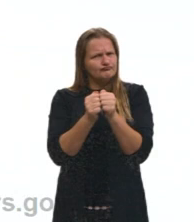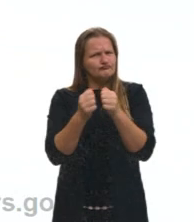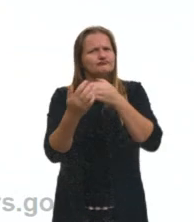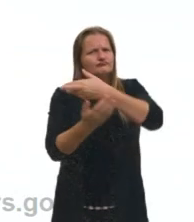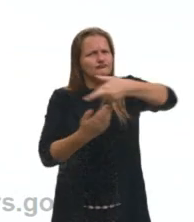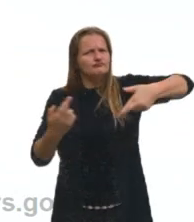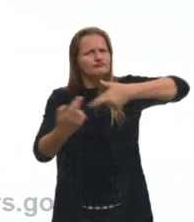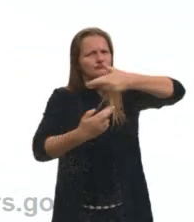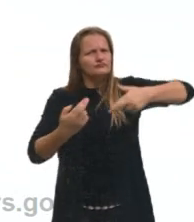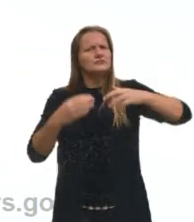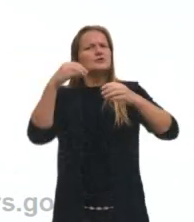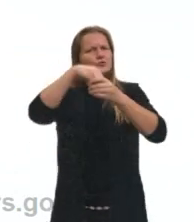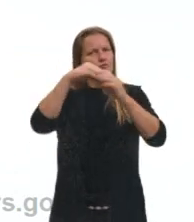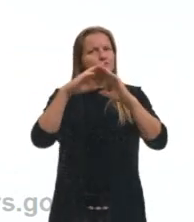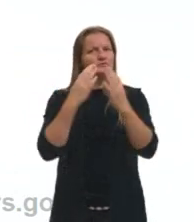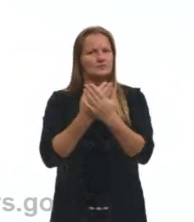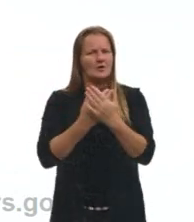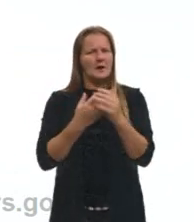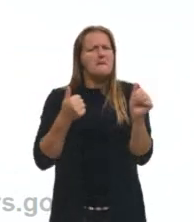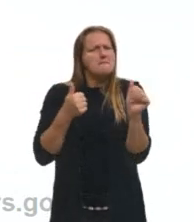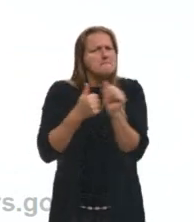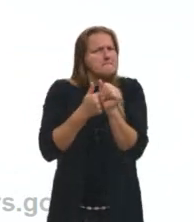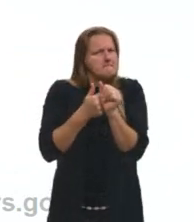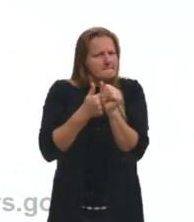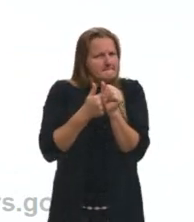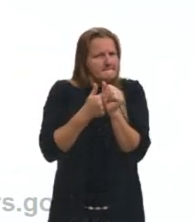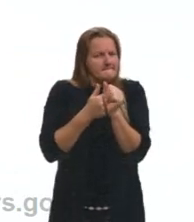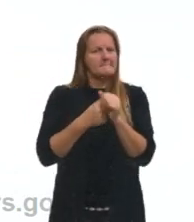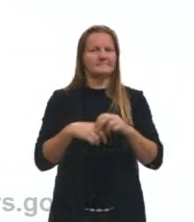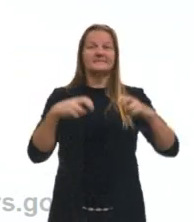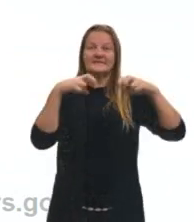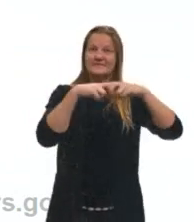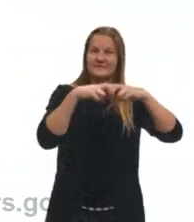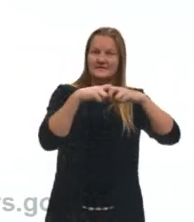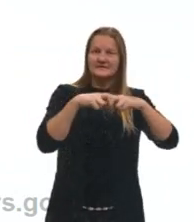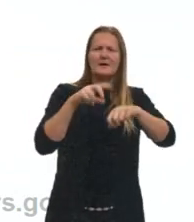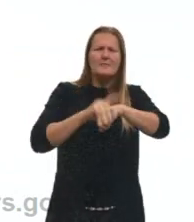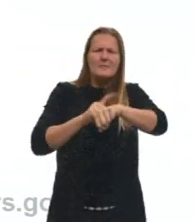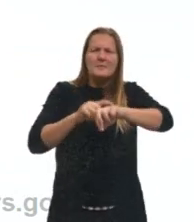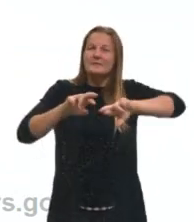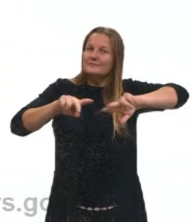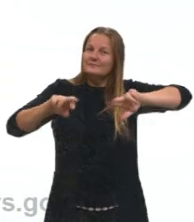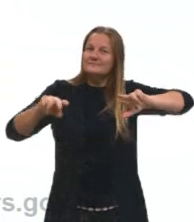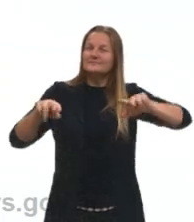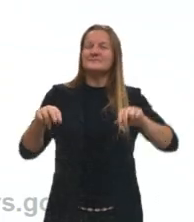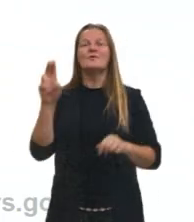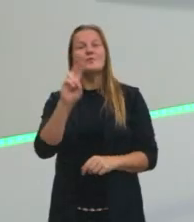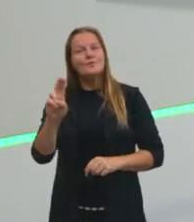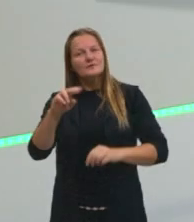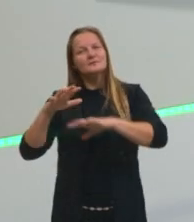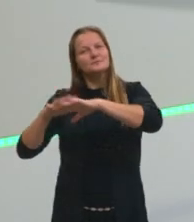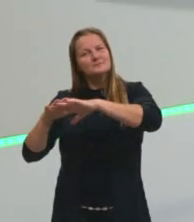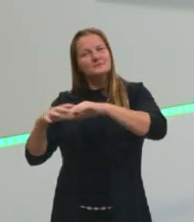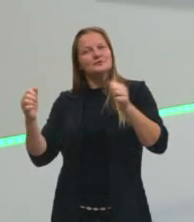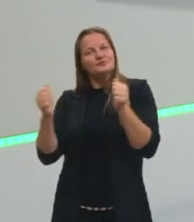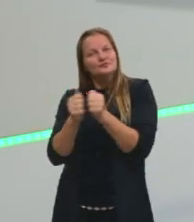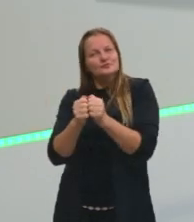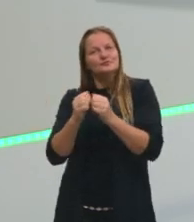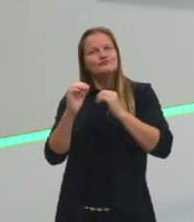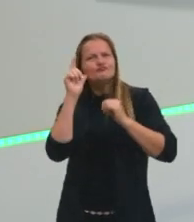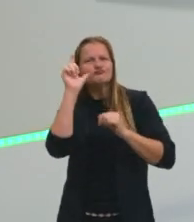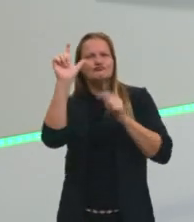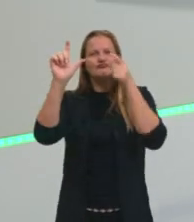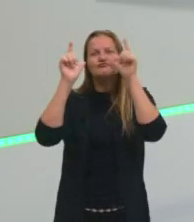ter visto na escola elas estão muito próximos é um aviso tem diversos momentos Ela utiliza da matemática para